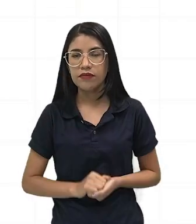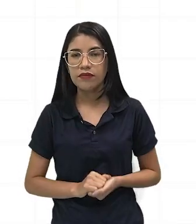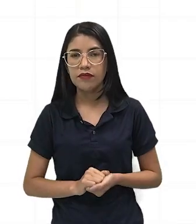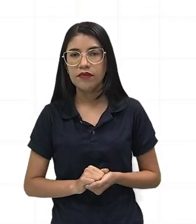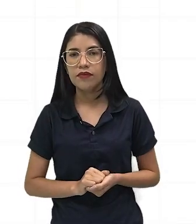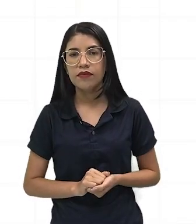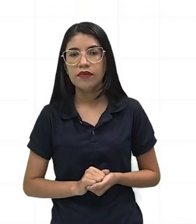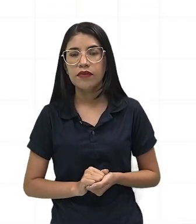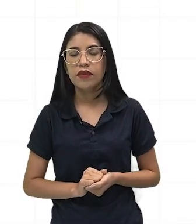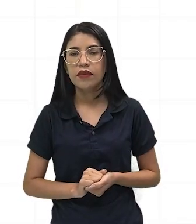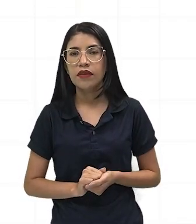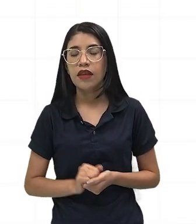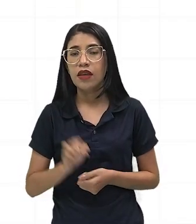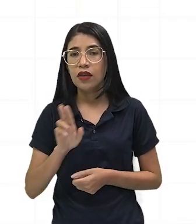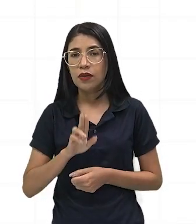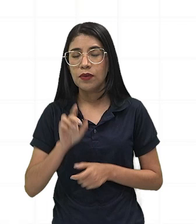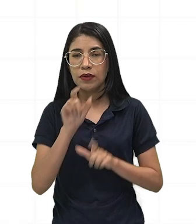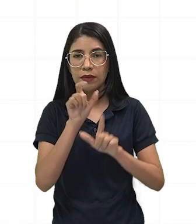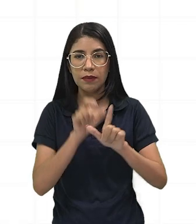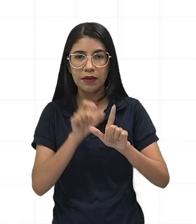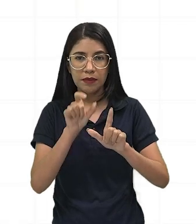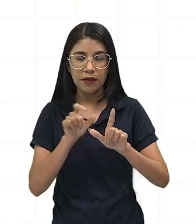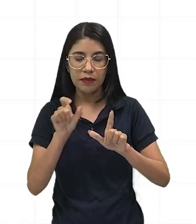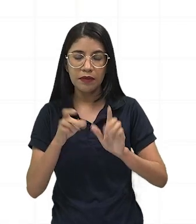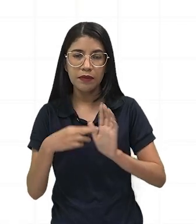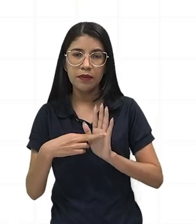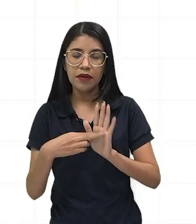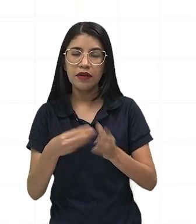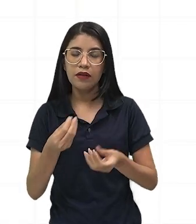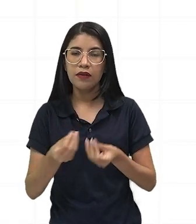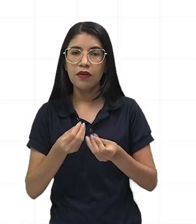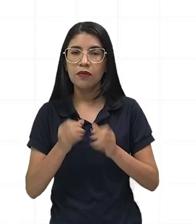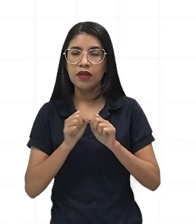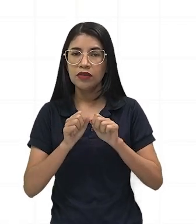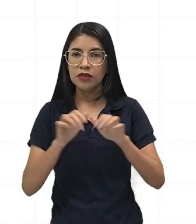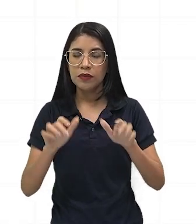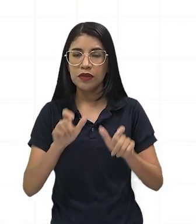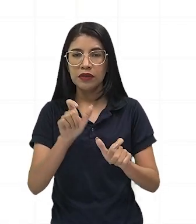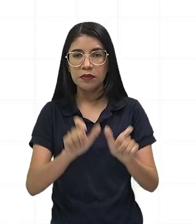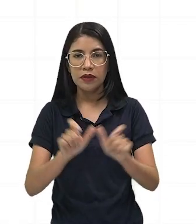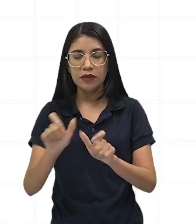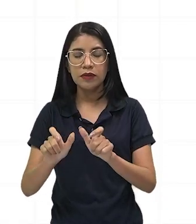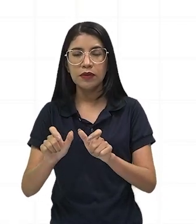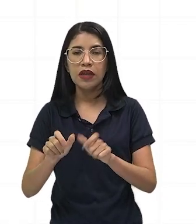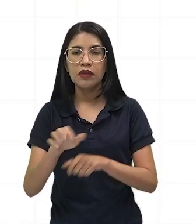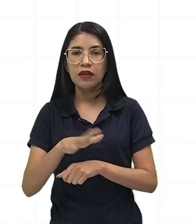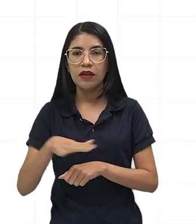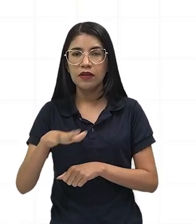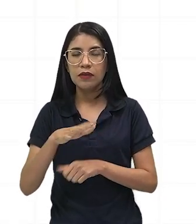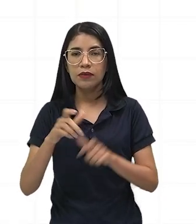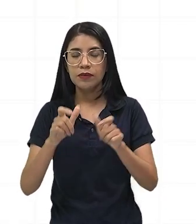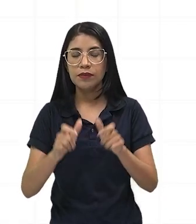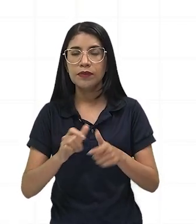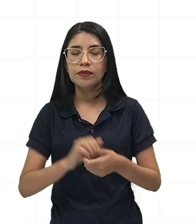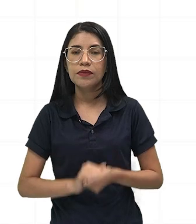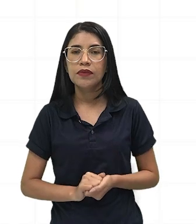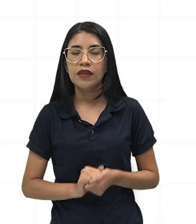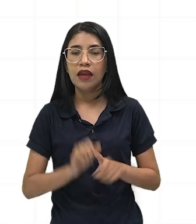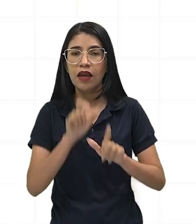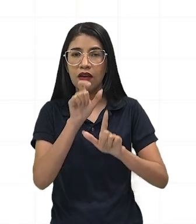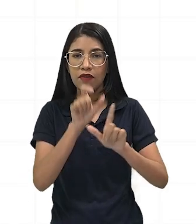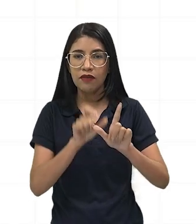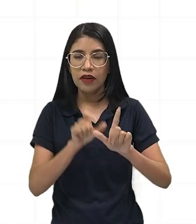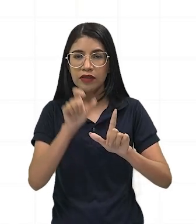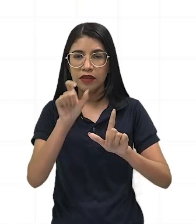pede para utilizar um gráfico de barras para representar a distribuição da população por idade em uma região específica. Cada barra representa uma